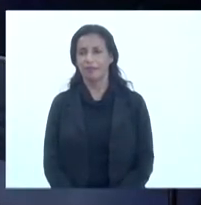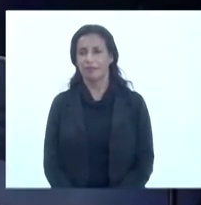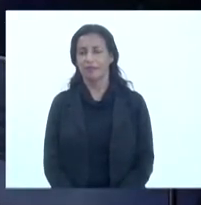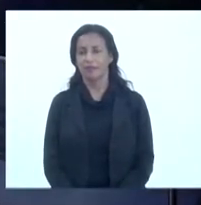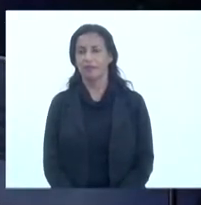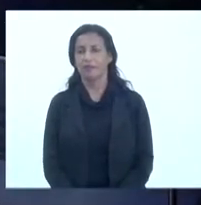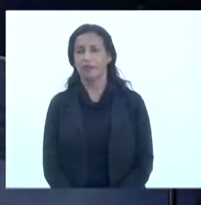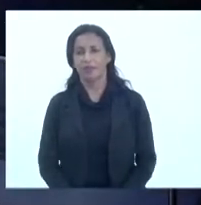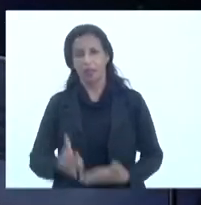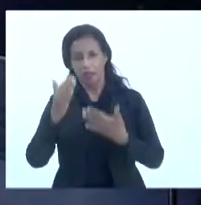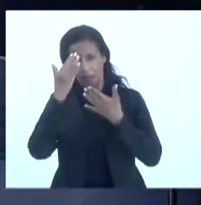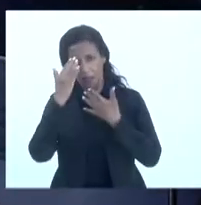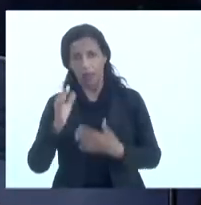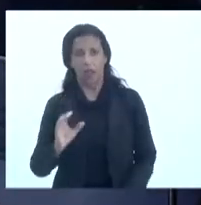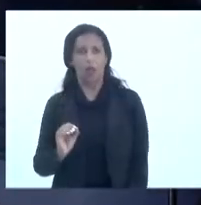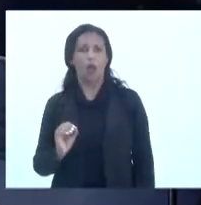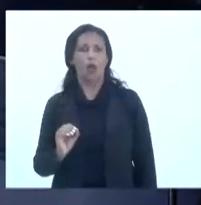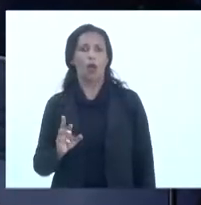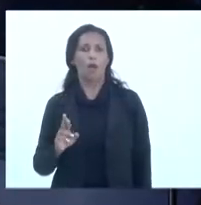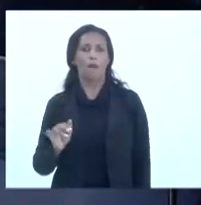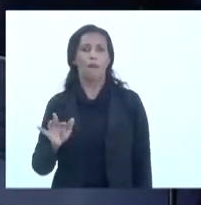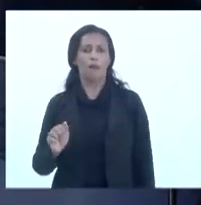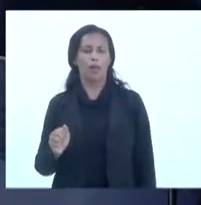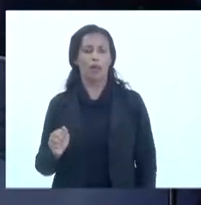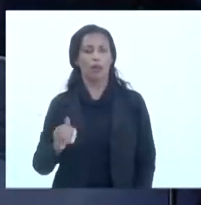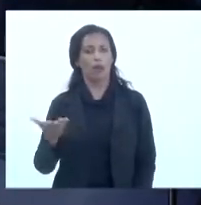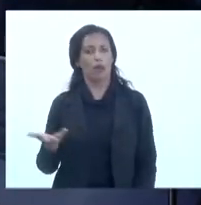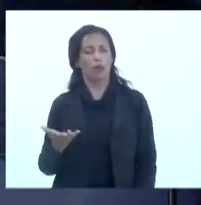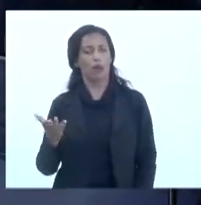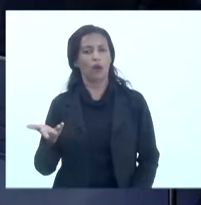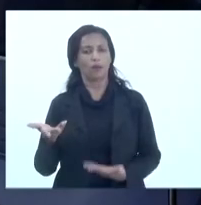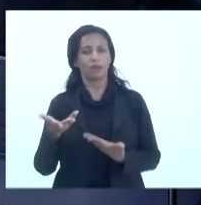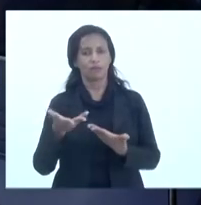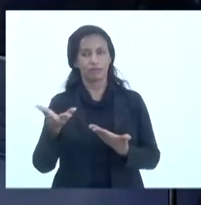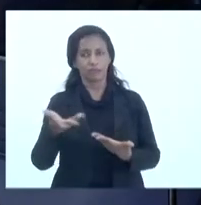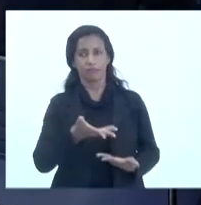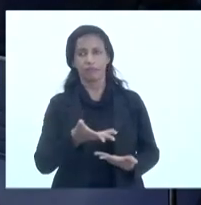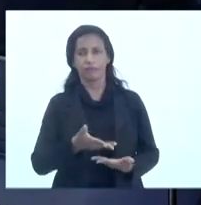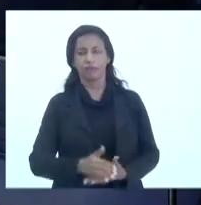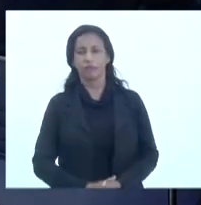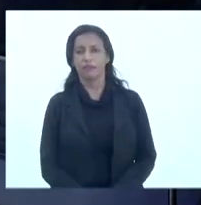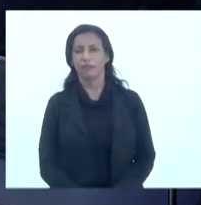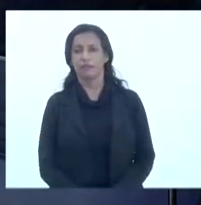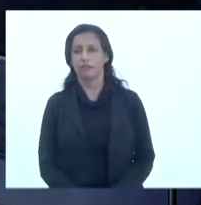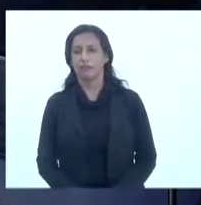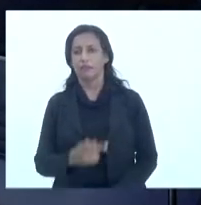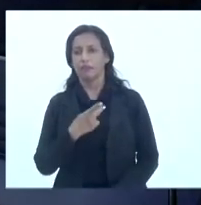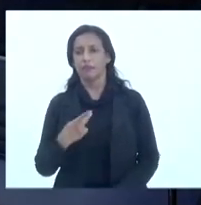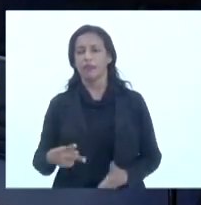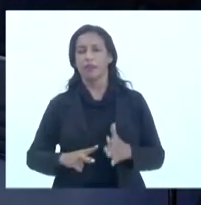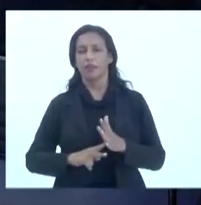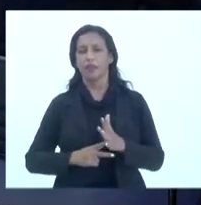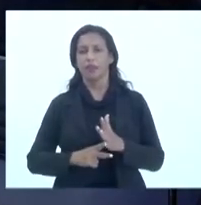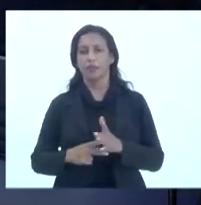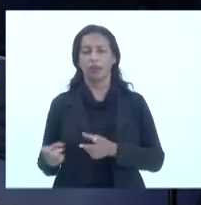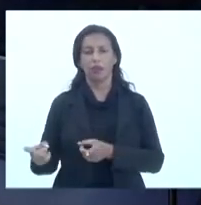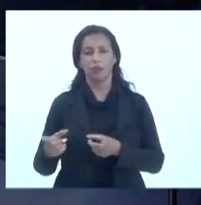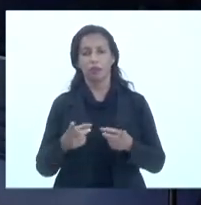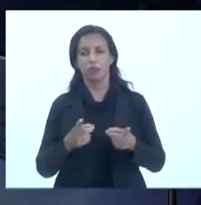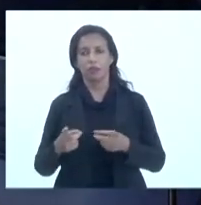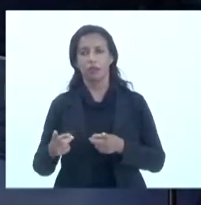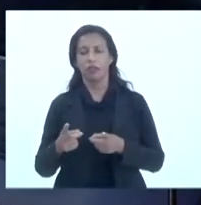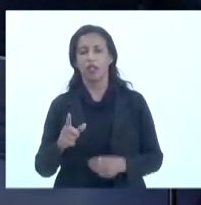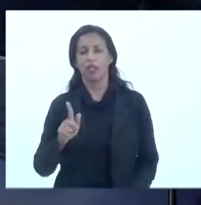Obrigado, Homero. Convido para usar a palavra o presidente do Sindicato do Comércio Varejista de Volta